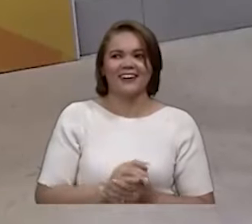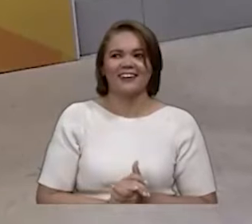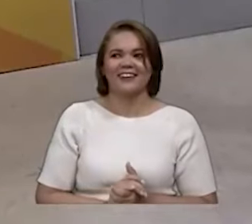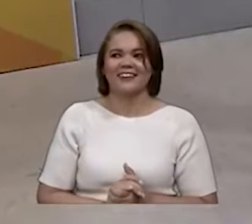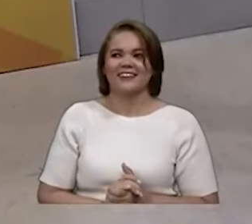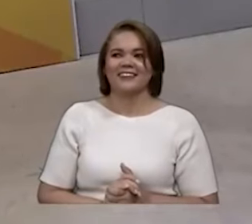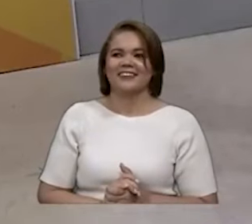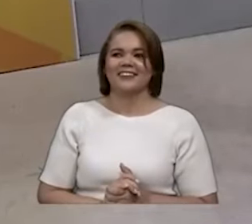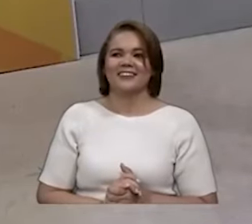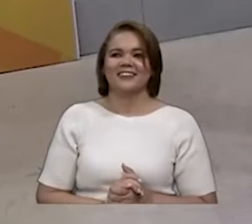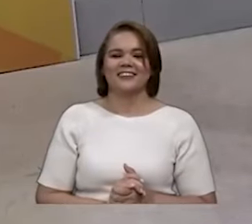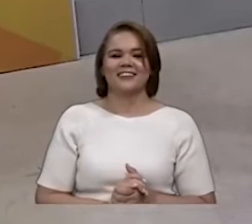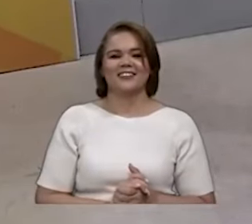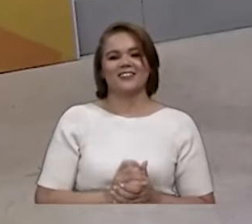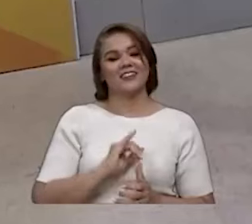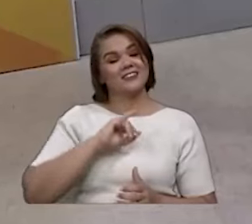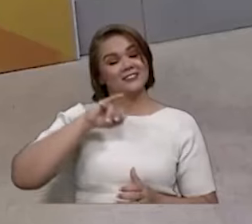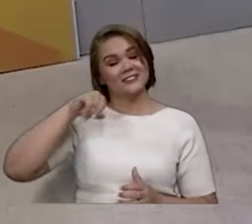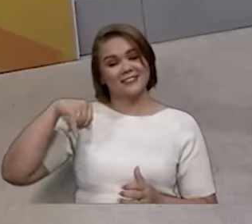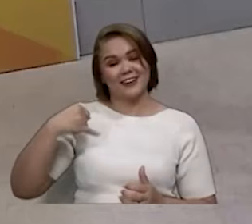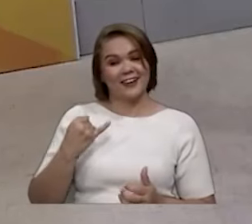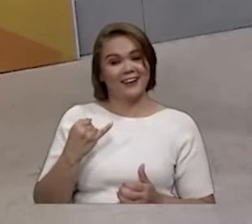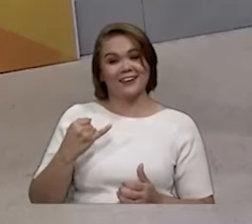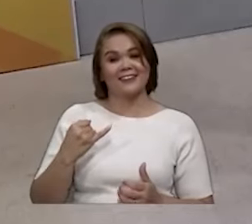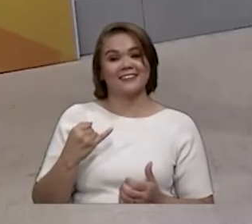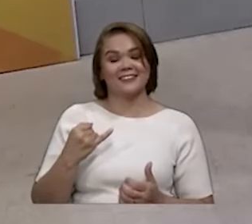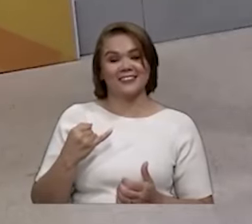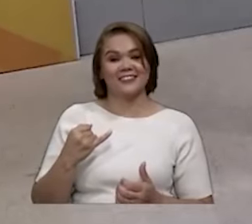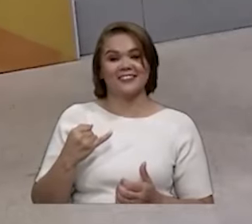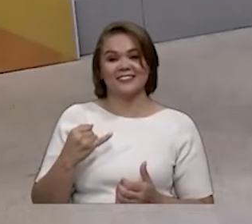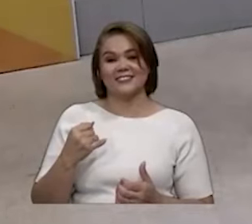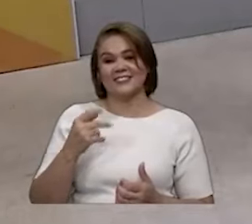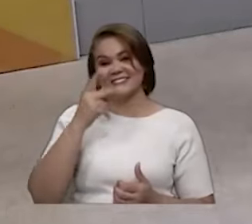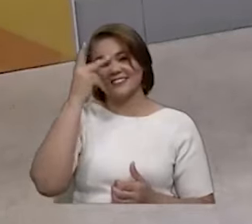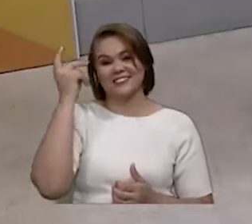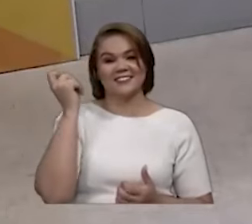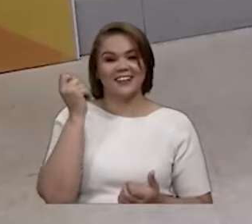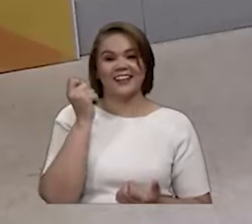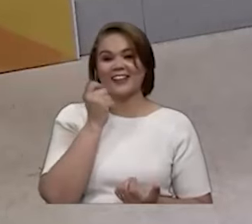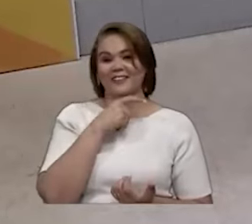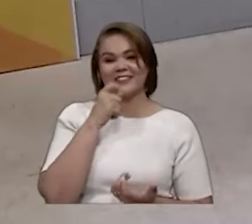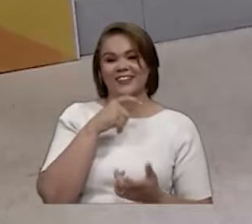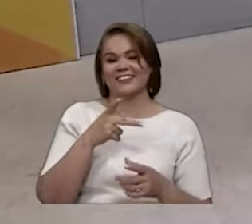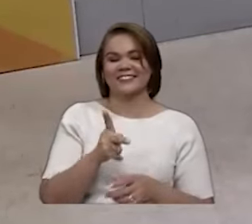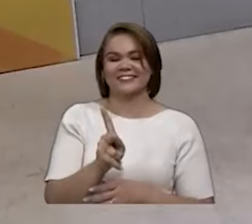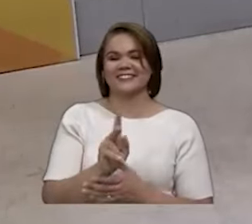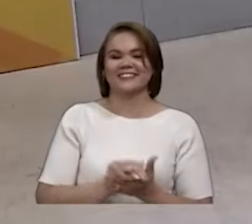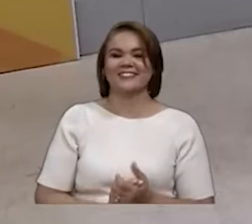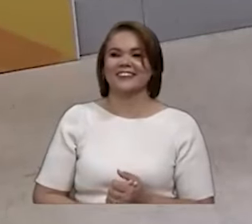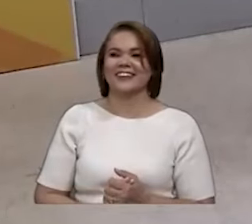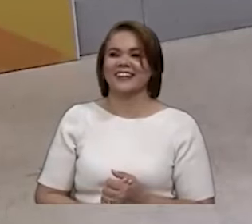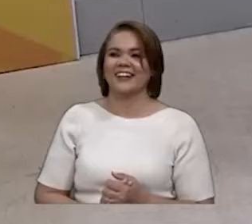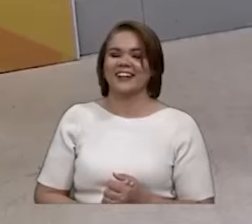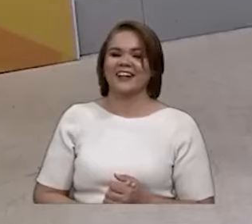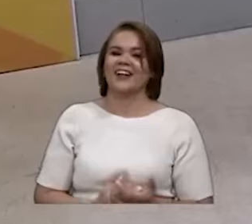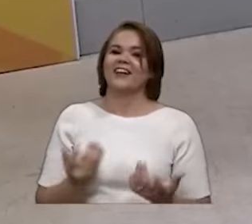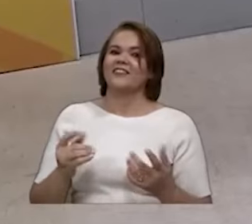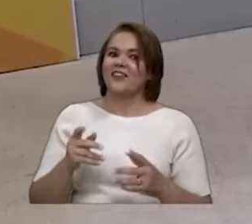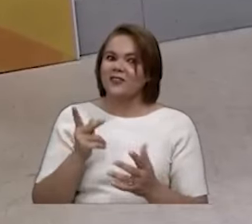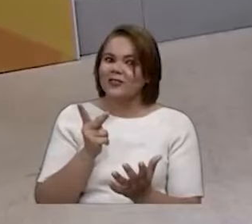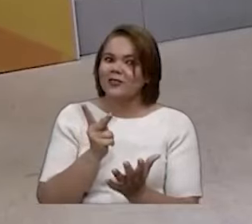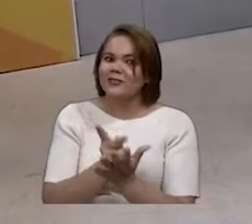da nossa querida Jaqueline Cruz, né? Morreremos amigos, né? Morreremos amigos.